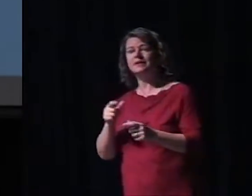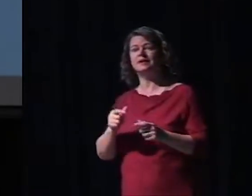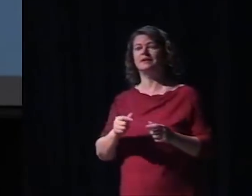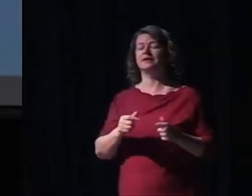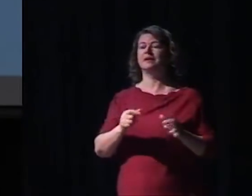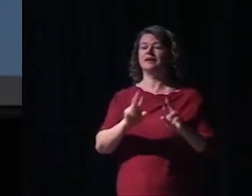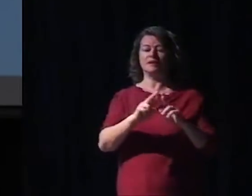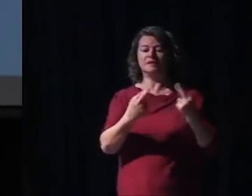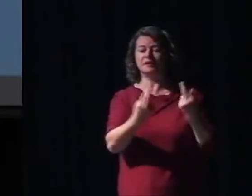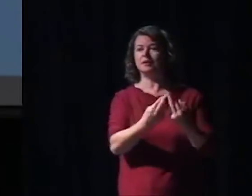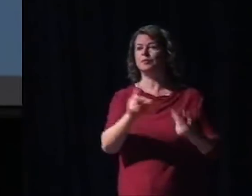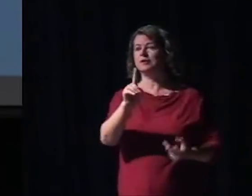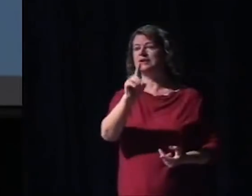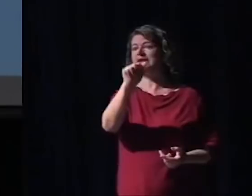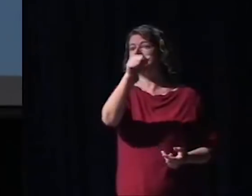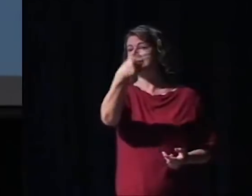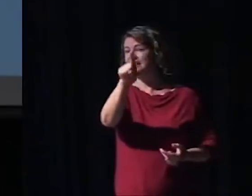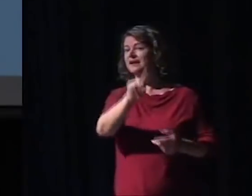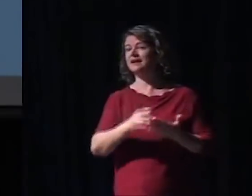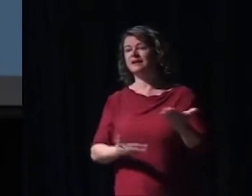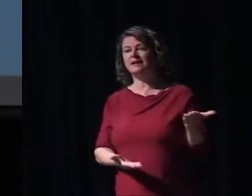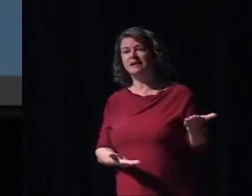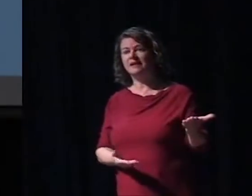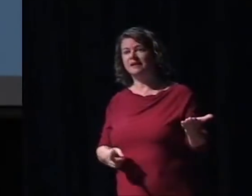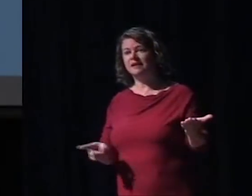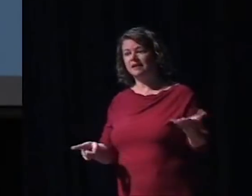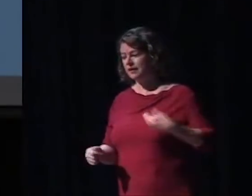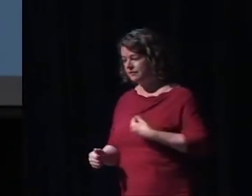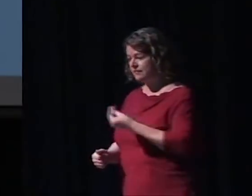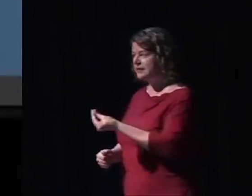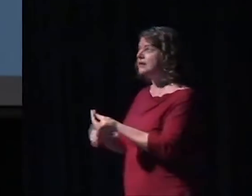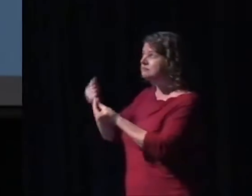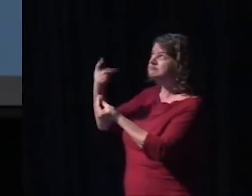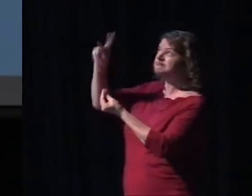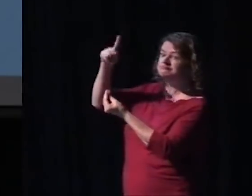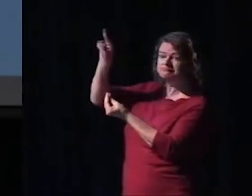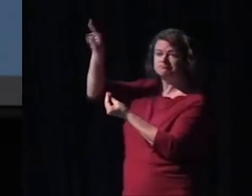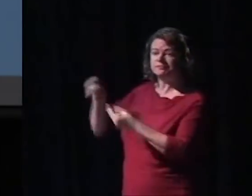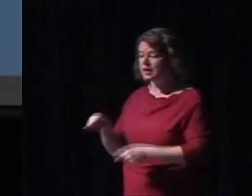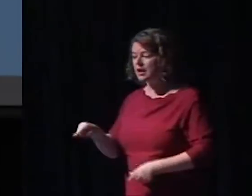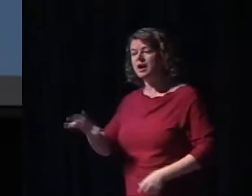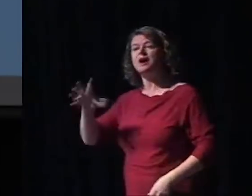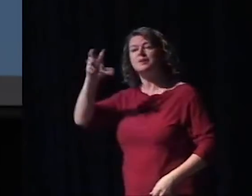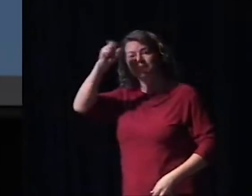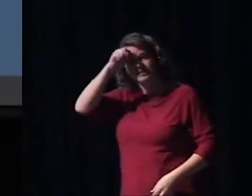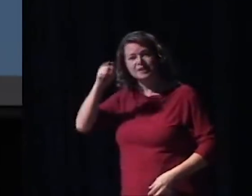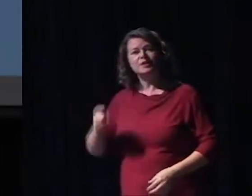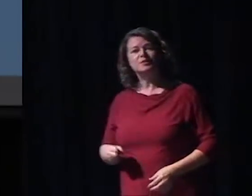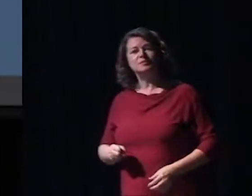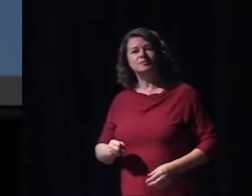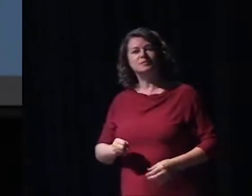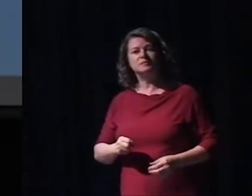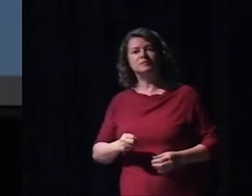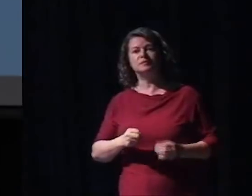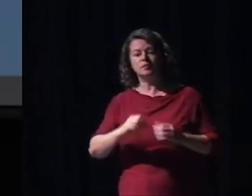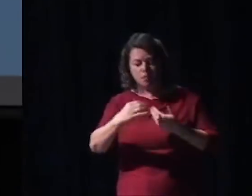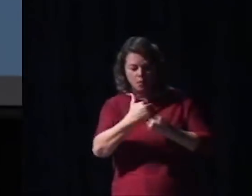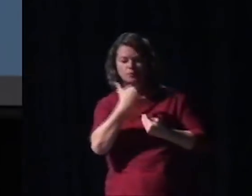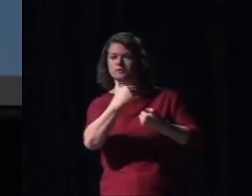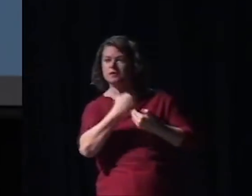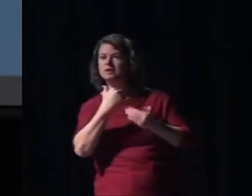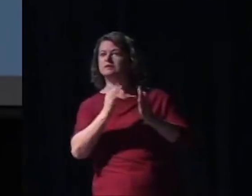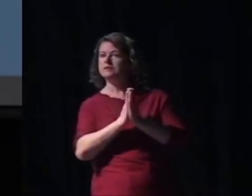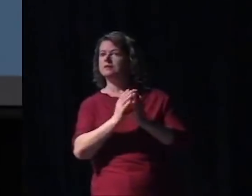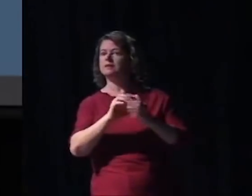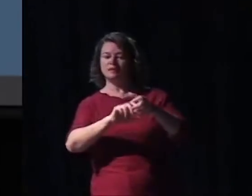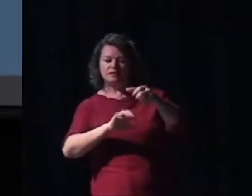consagrado ao Senhor, um homem que aprendeu os princípios do Senhor, um homem que ignorou os princípios do Senhor, um homem